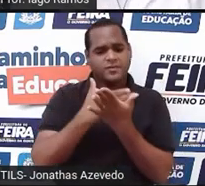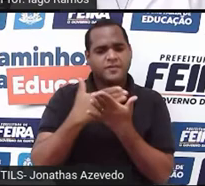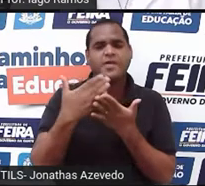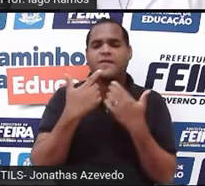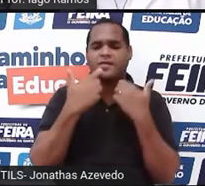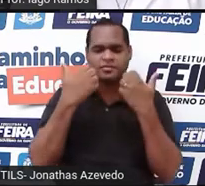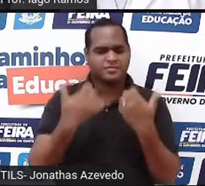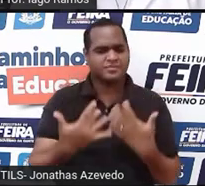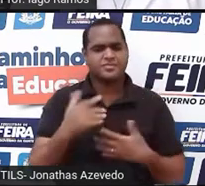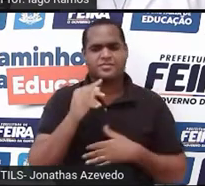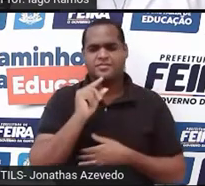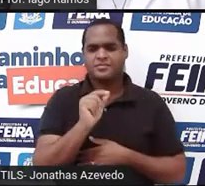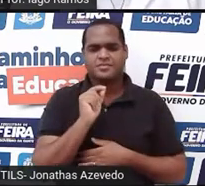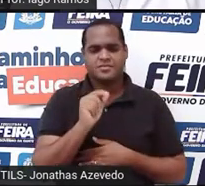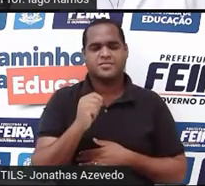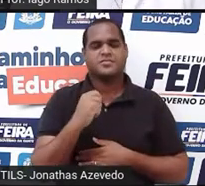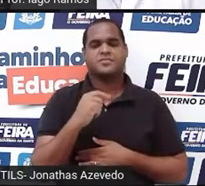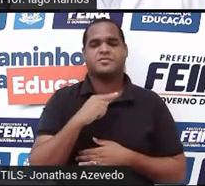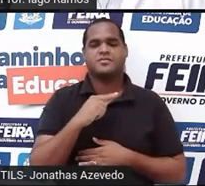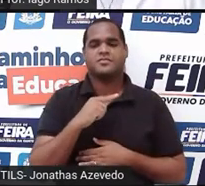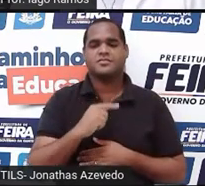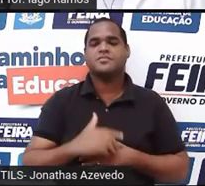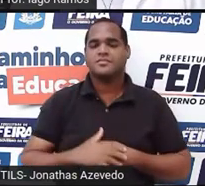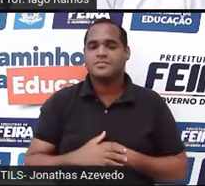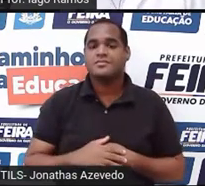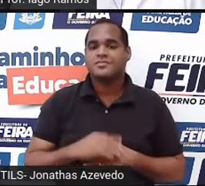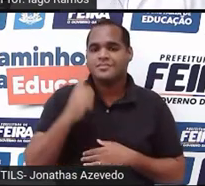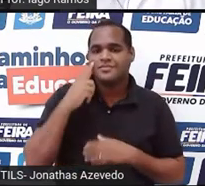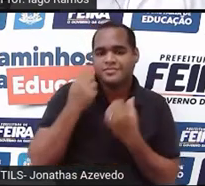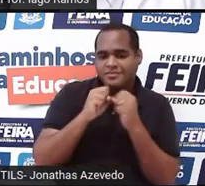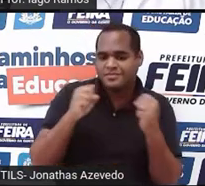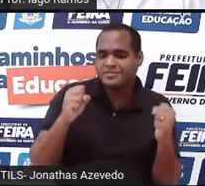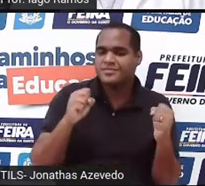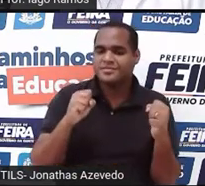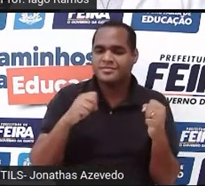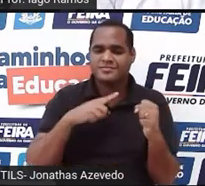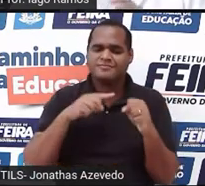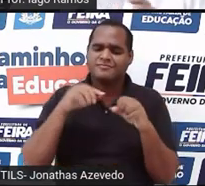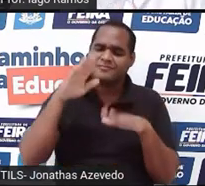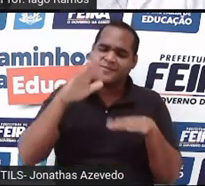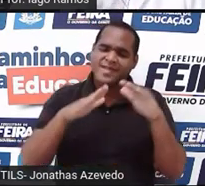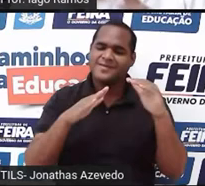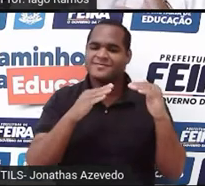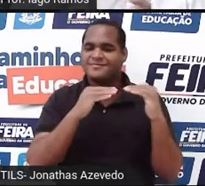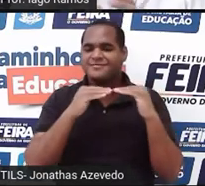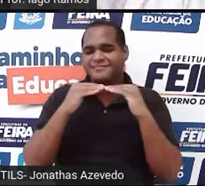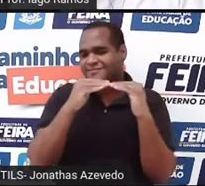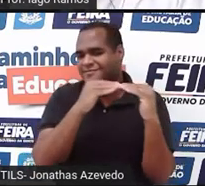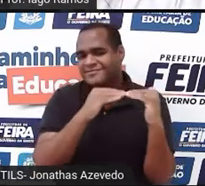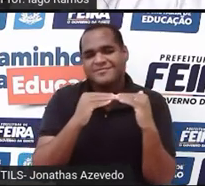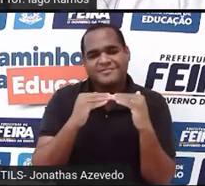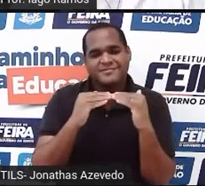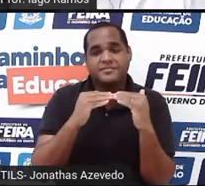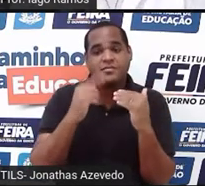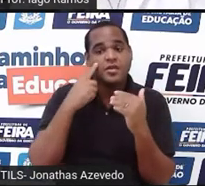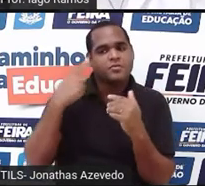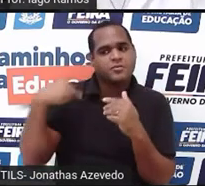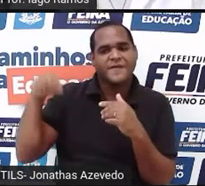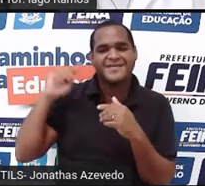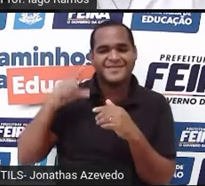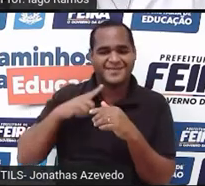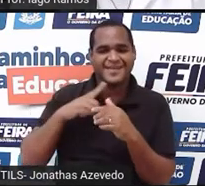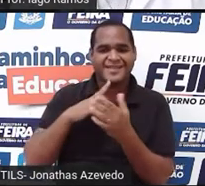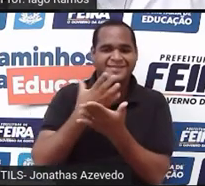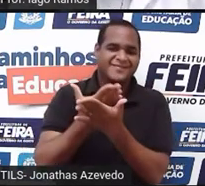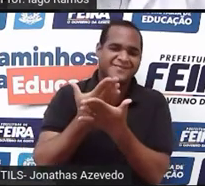algo relacionado a aula anterior grandezas proporcionalidade né a gente já vem estudando isso aí